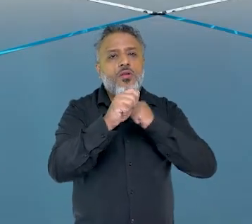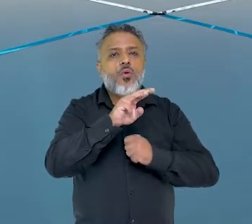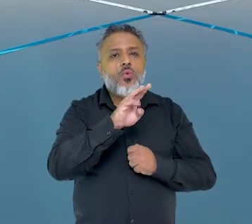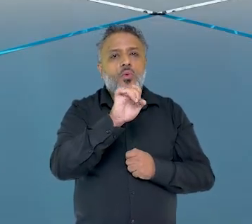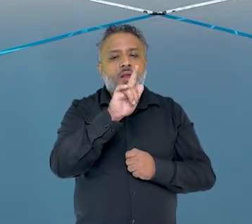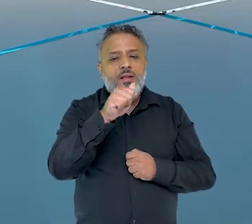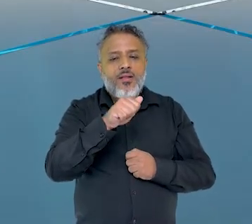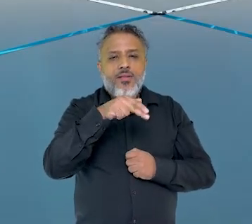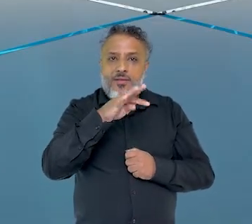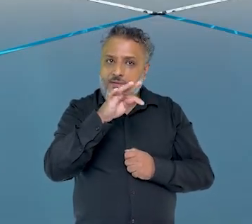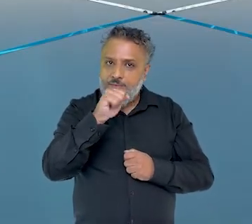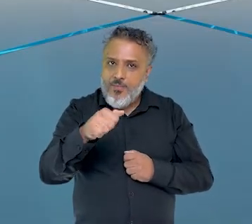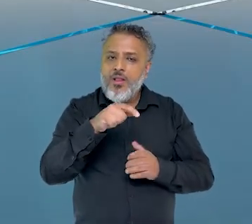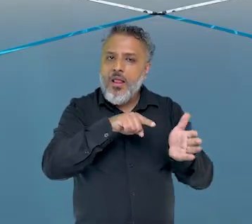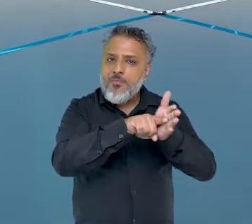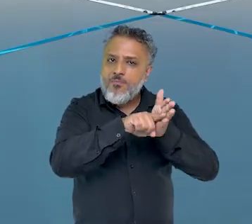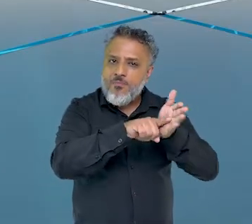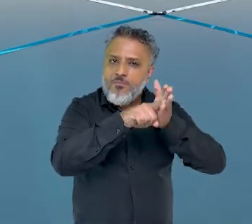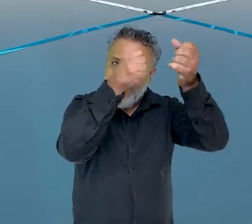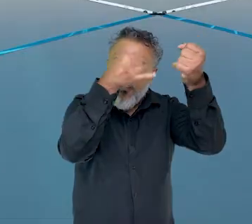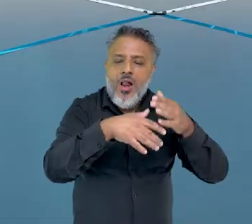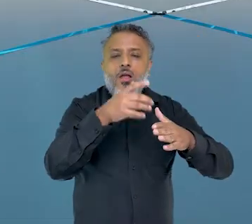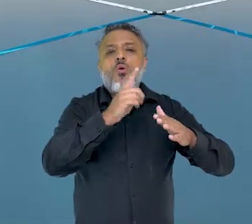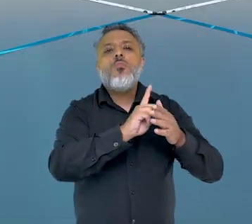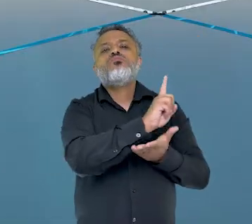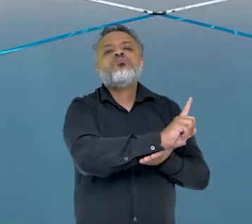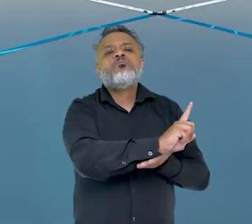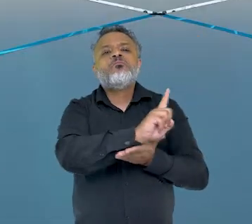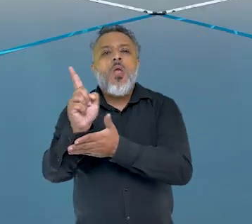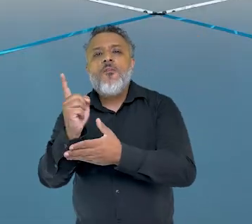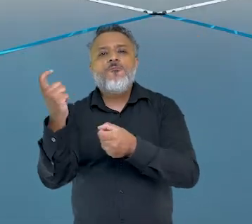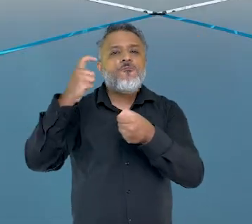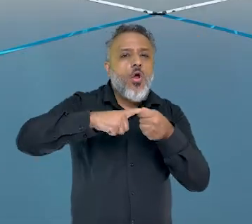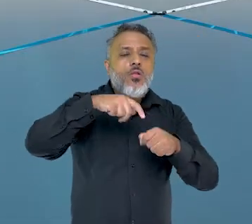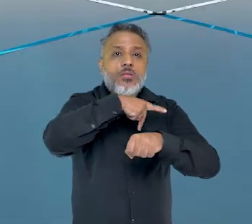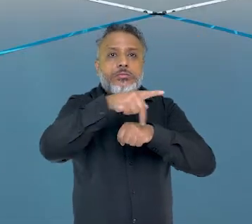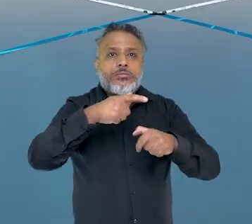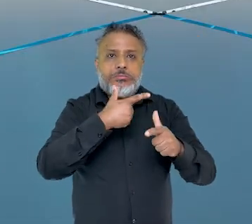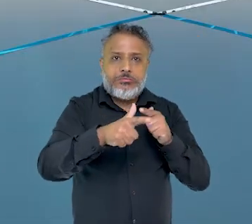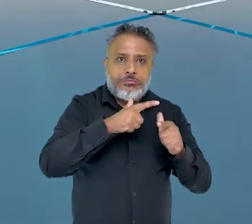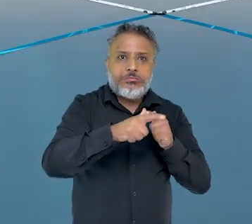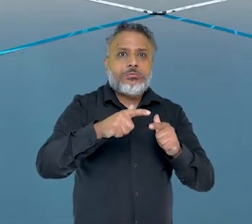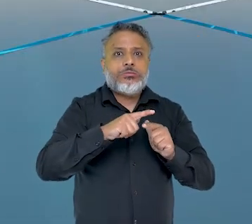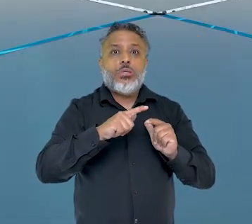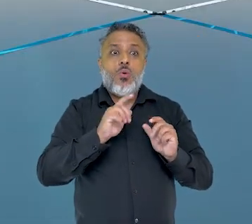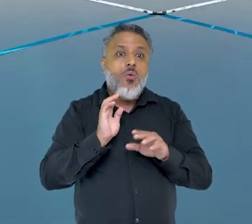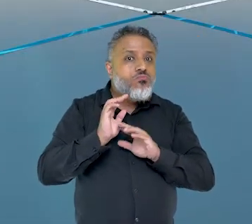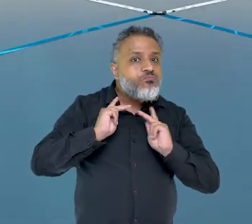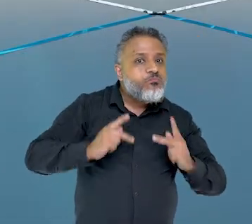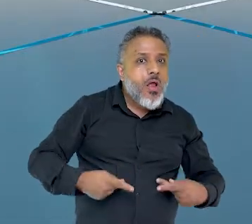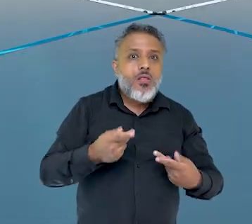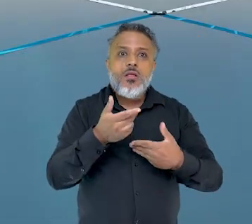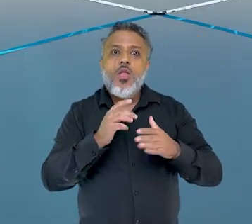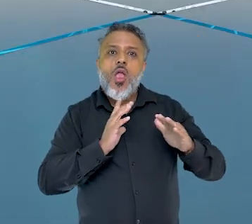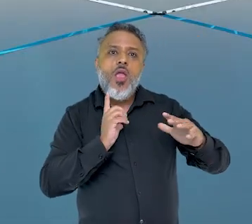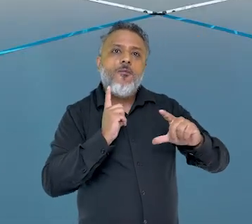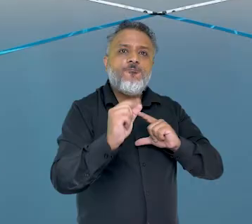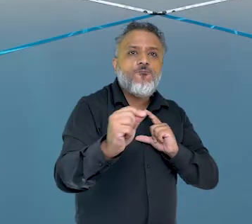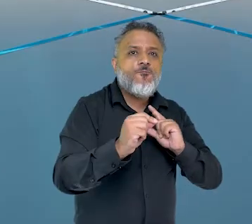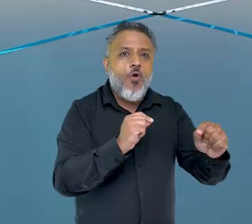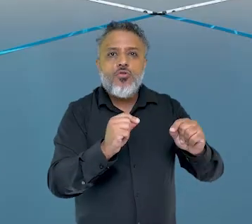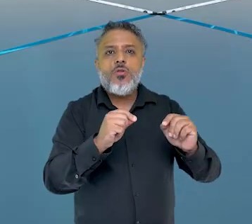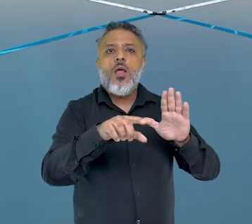Nascimento. A especialista fala de deportação, de crise humanitária e de refúgio, sob a perspectiva da política